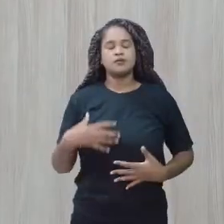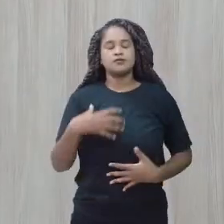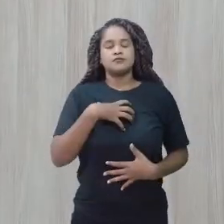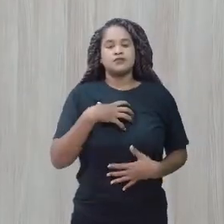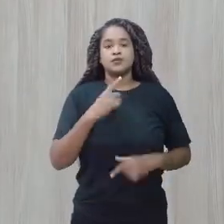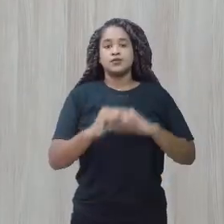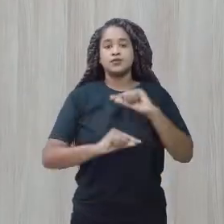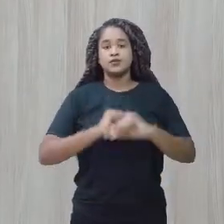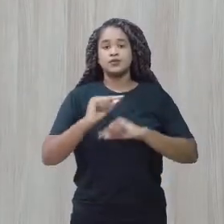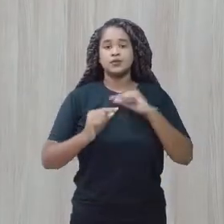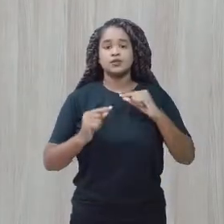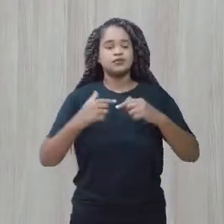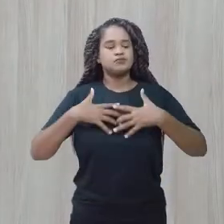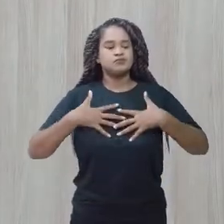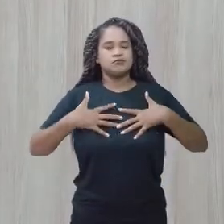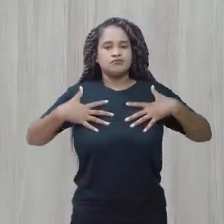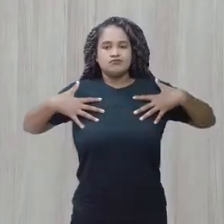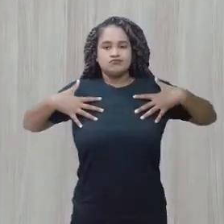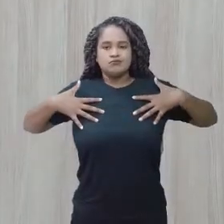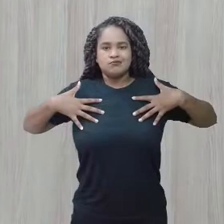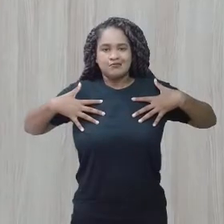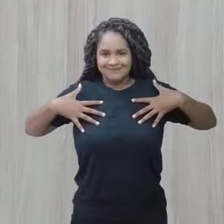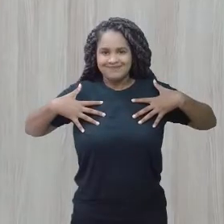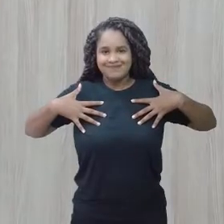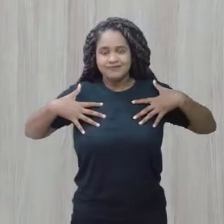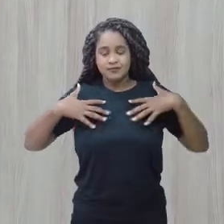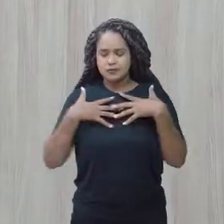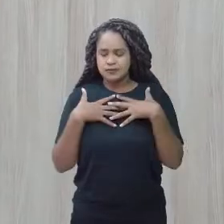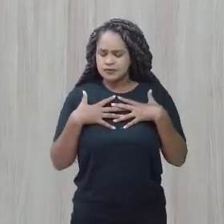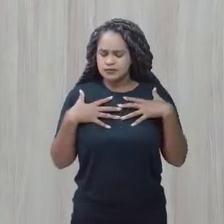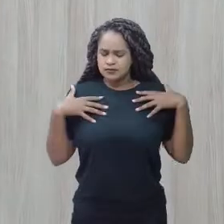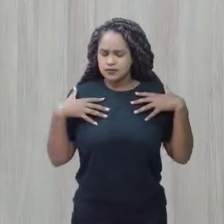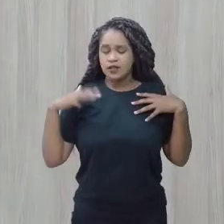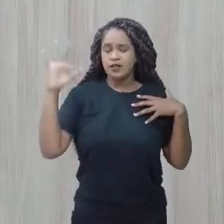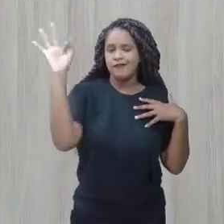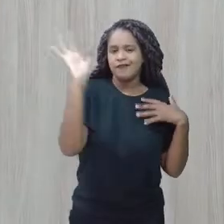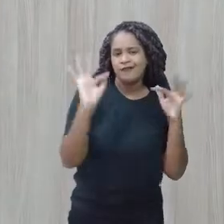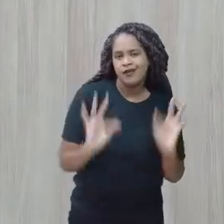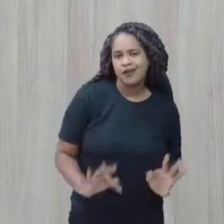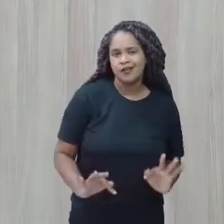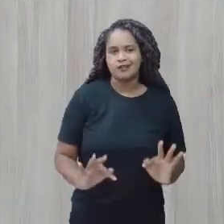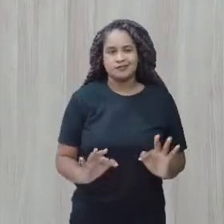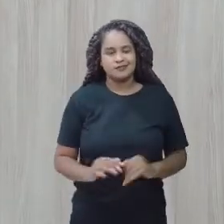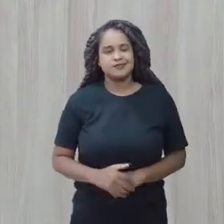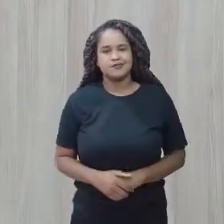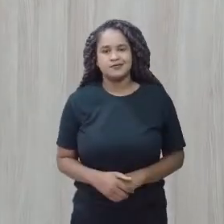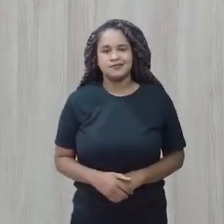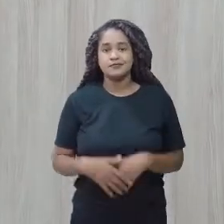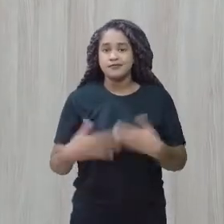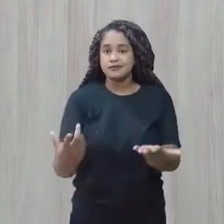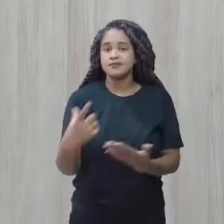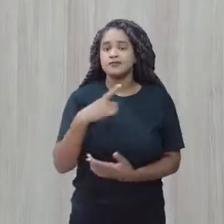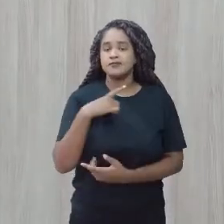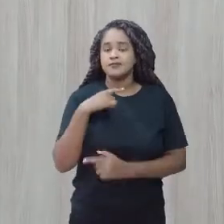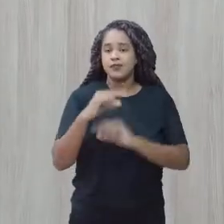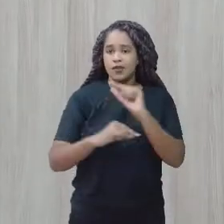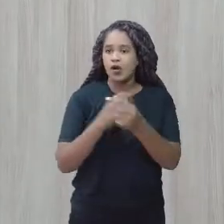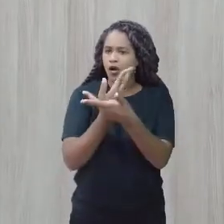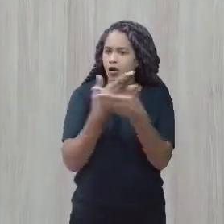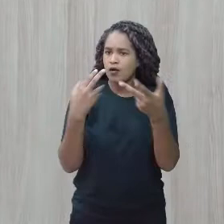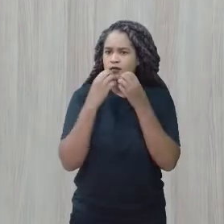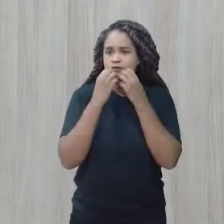sensação que dão a sensação de prazer, né? De prazer, de felicidade. Então, tem aí esse